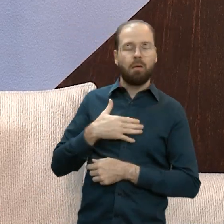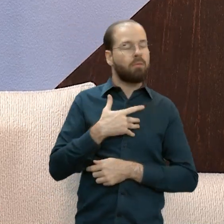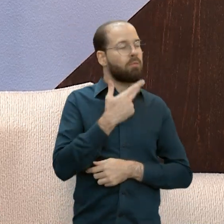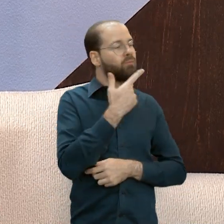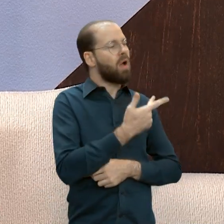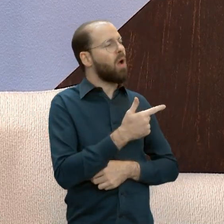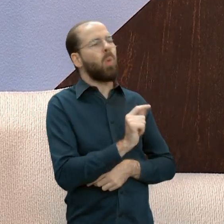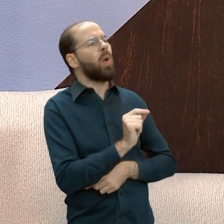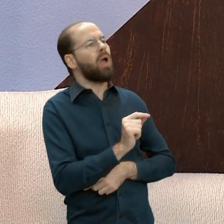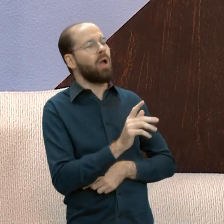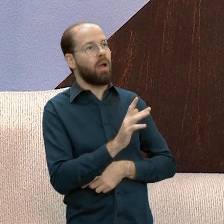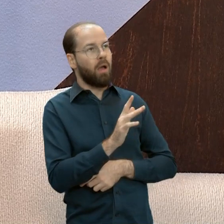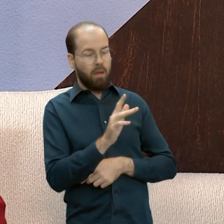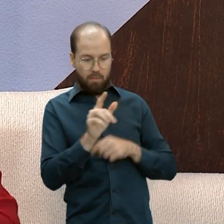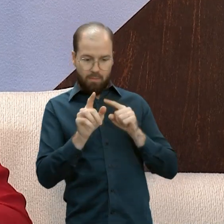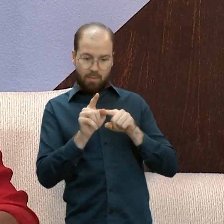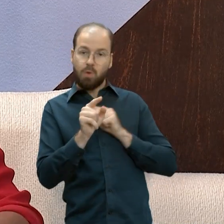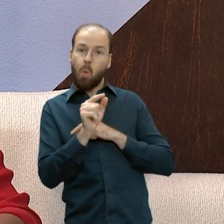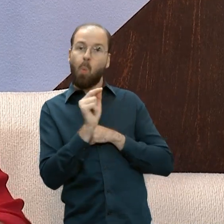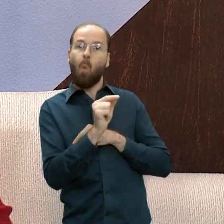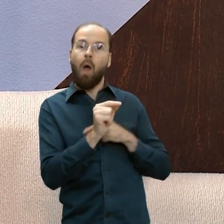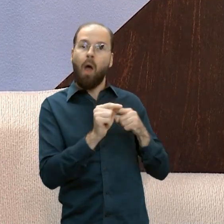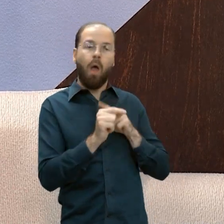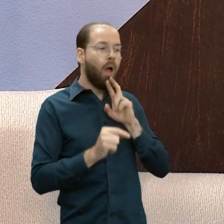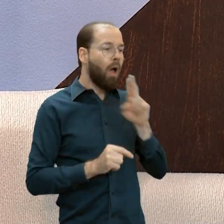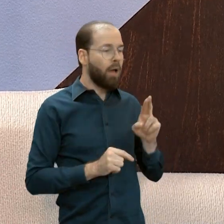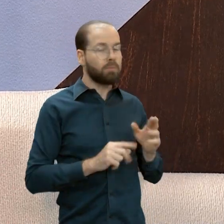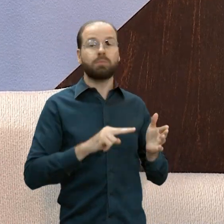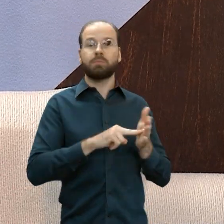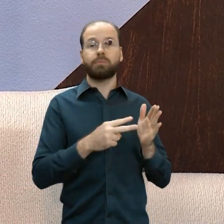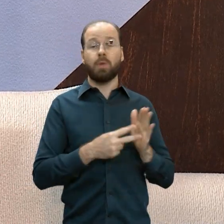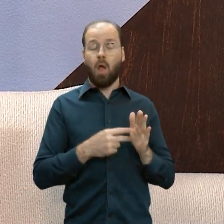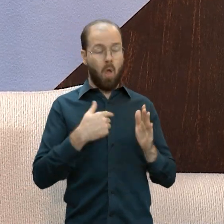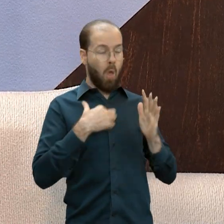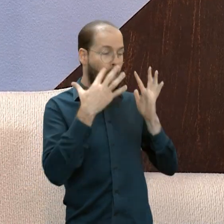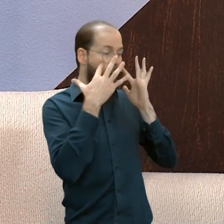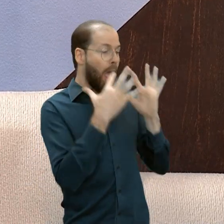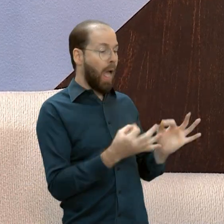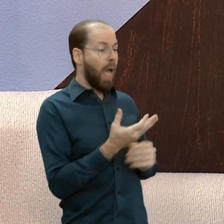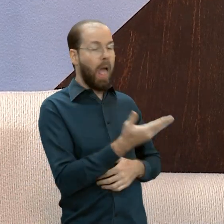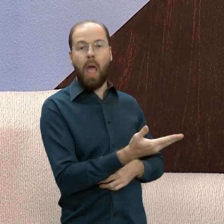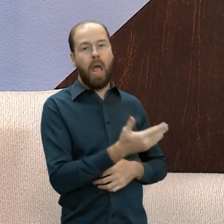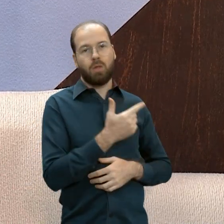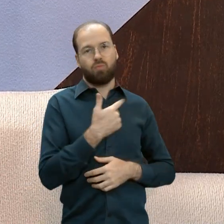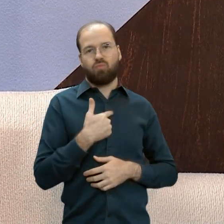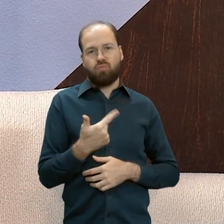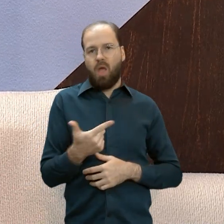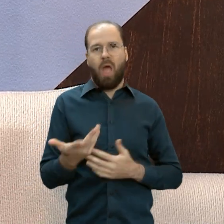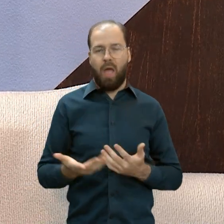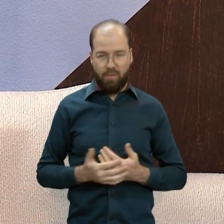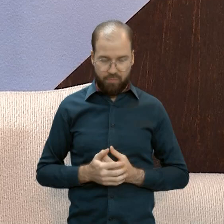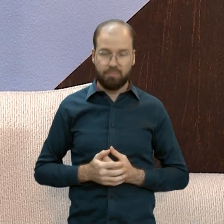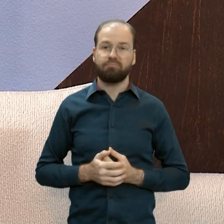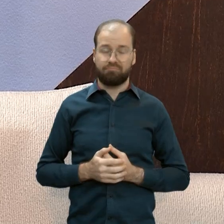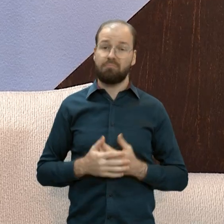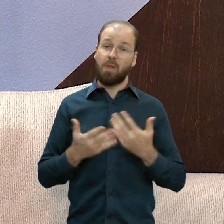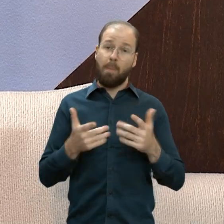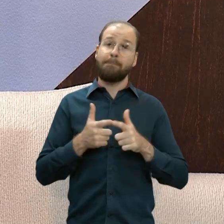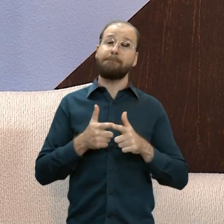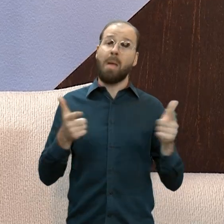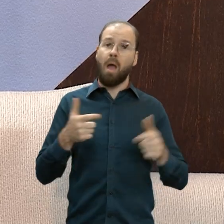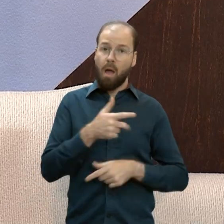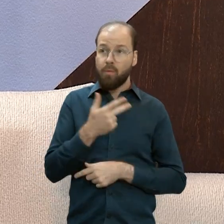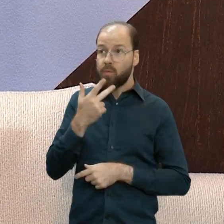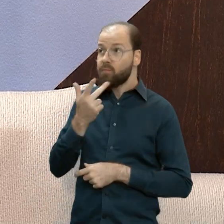você fala, o quê? Já deu a mensagem, não estava ouvindo, não estava prestando atenção. E muitas vezes eles não repetem.